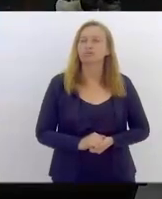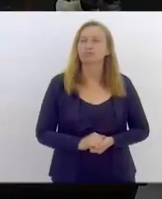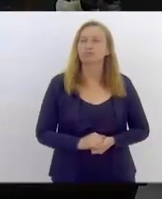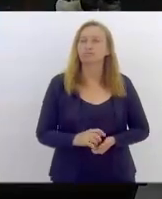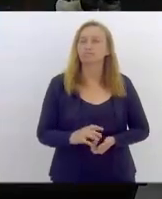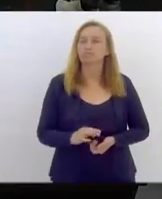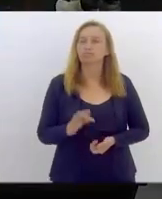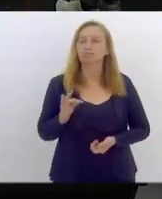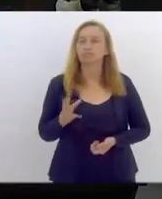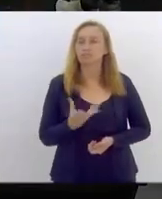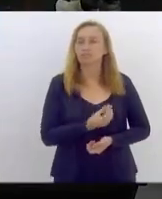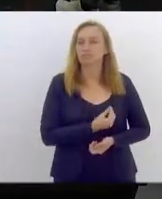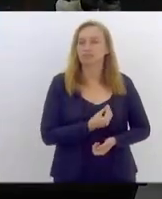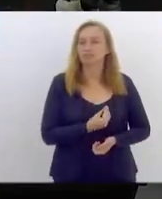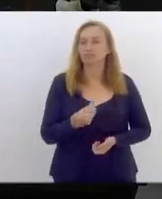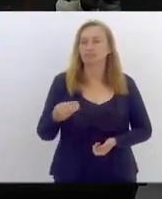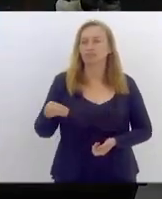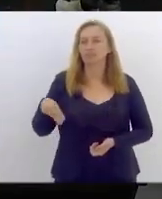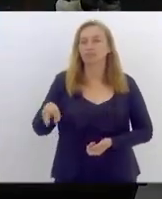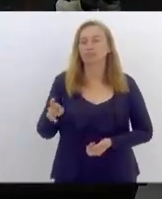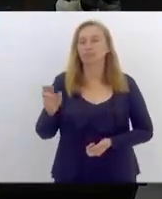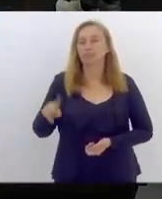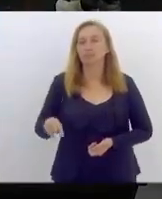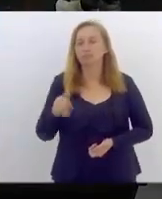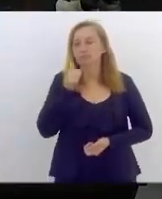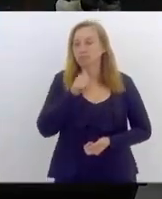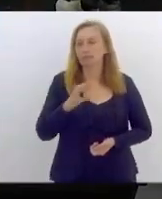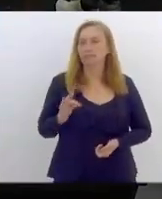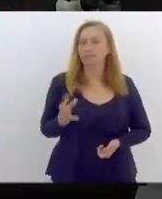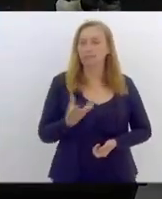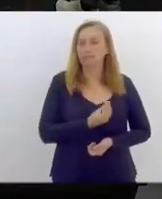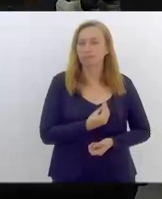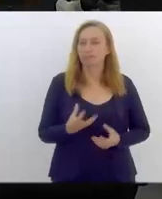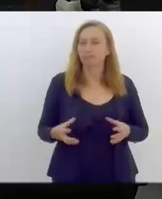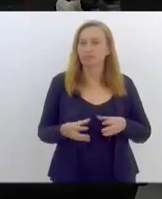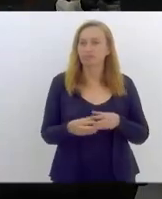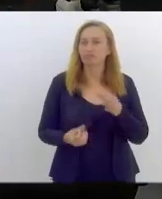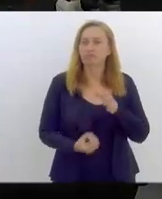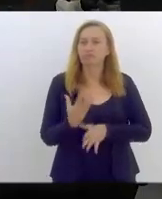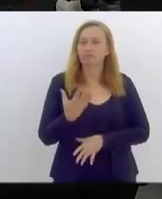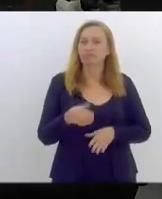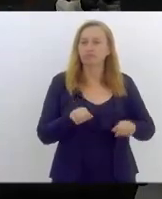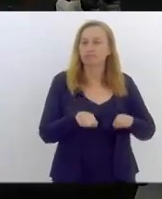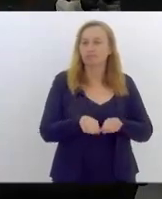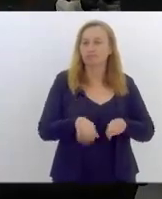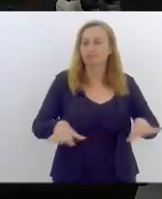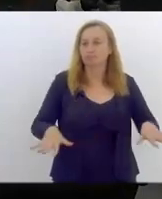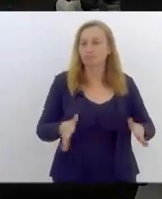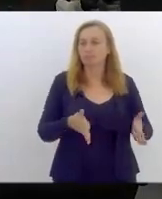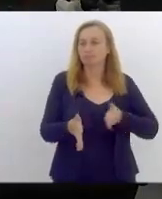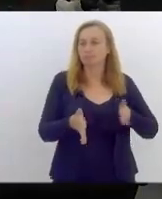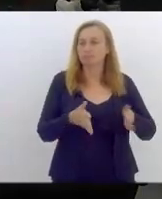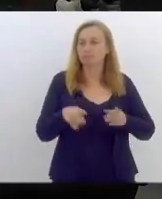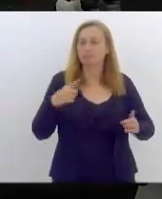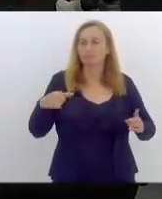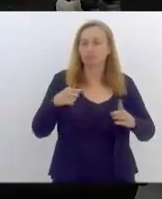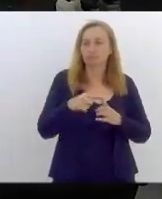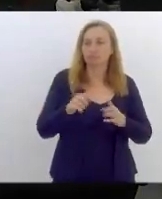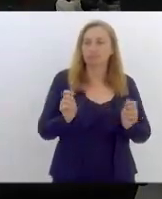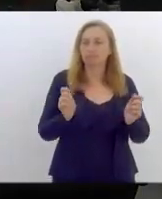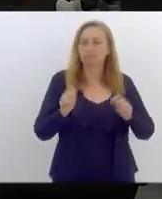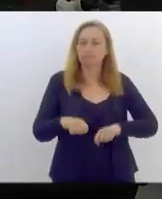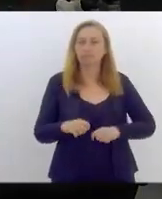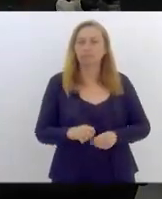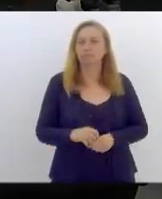Transmaré é o coletivo composto por mulheres trans, fundado durante a pandemia com o objetivo de